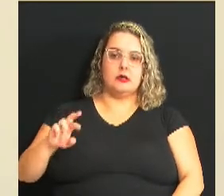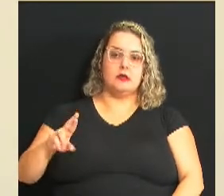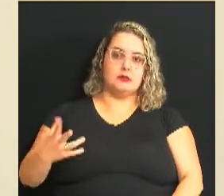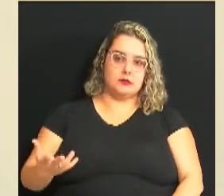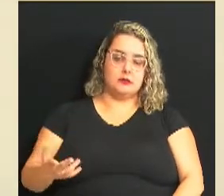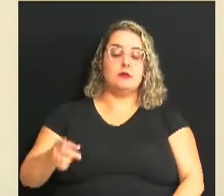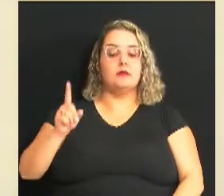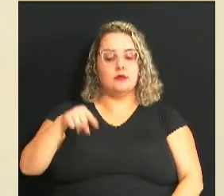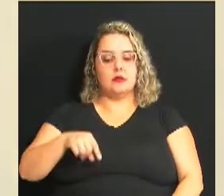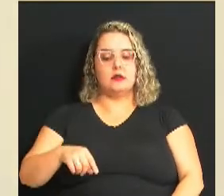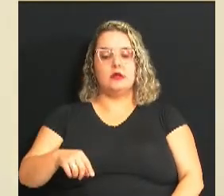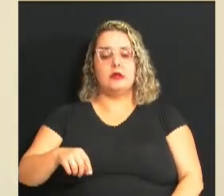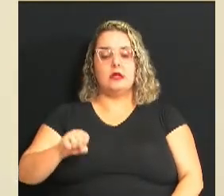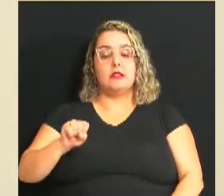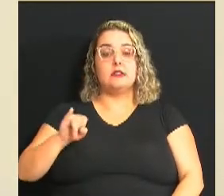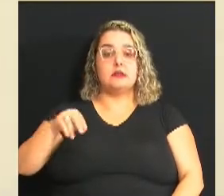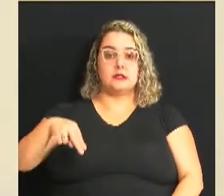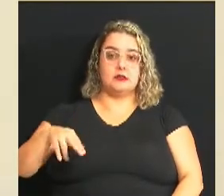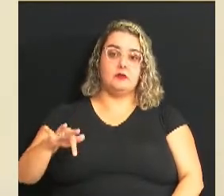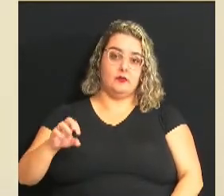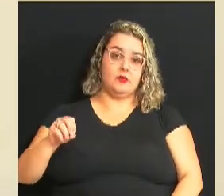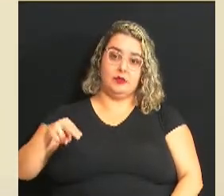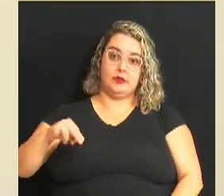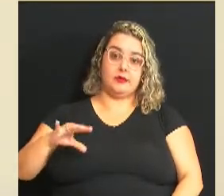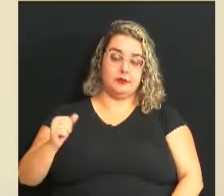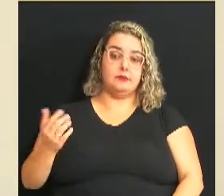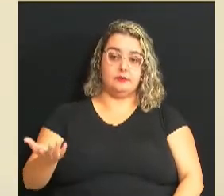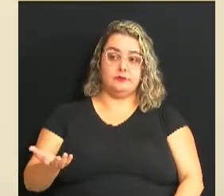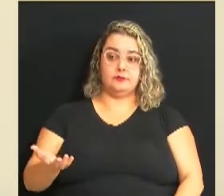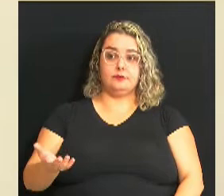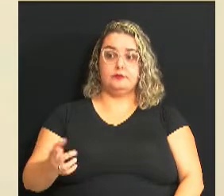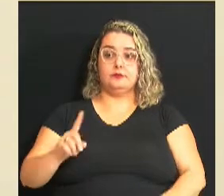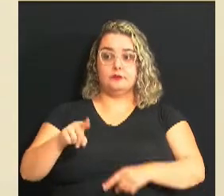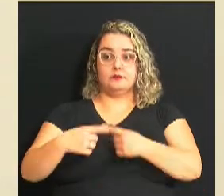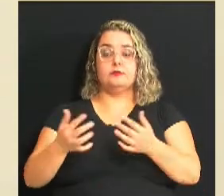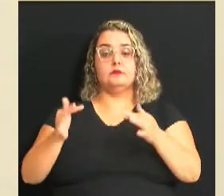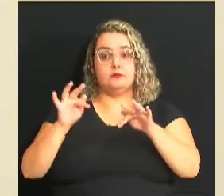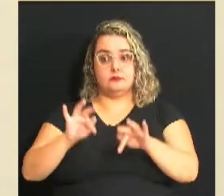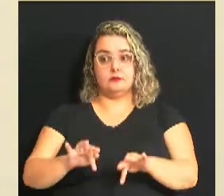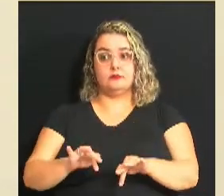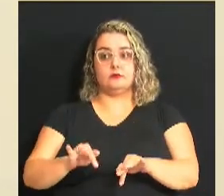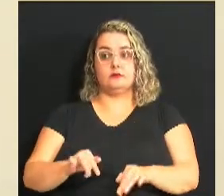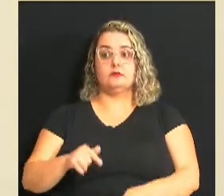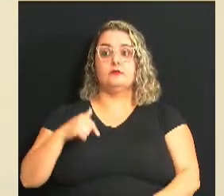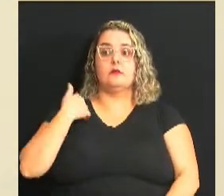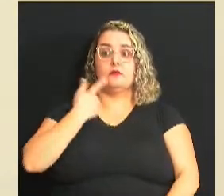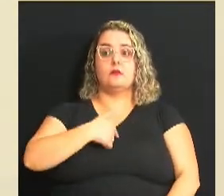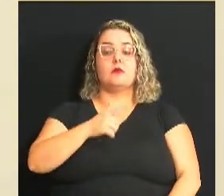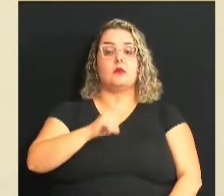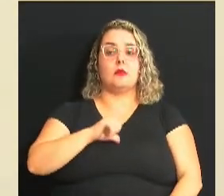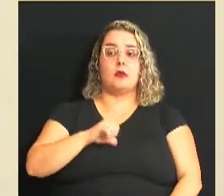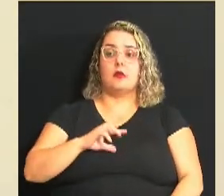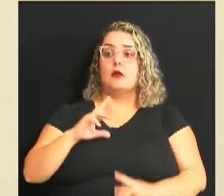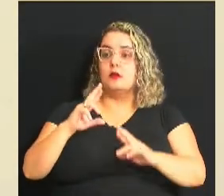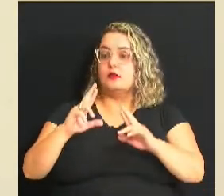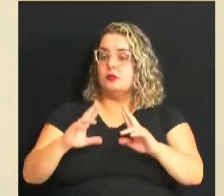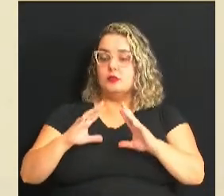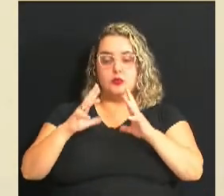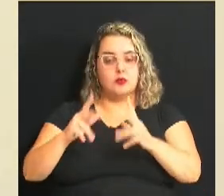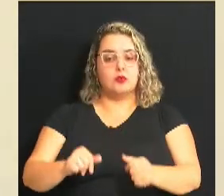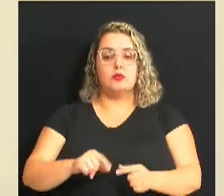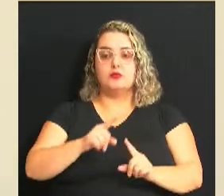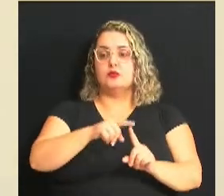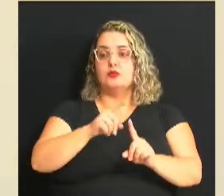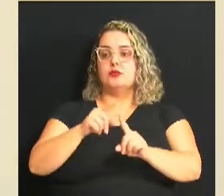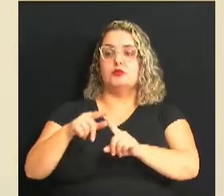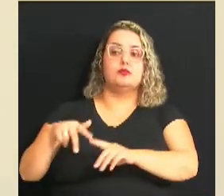significativo. Outra, só para finalizar, é que a gente teve todos os tipos de manifestação. A